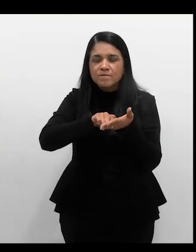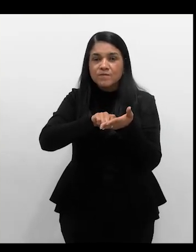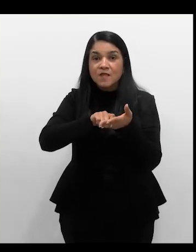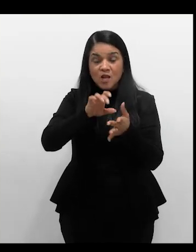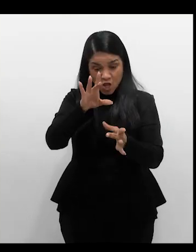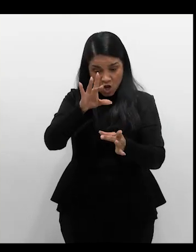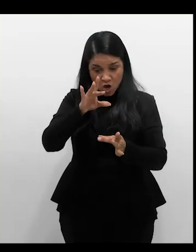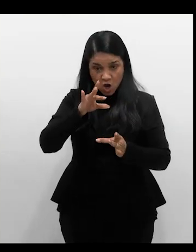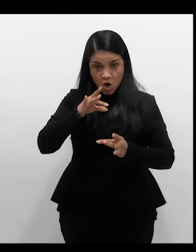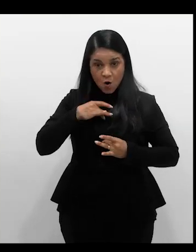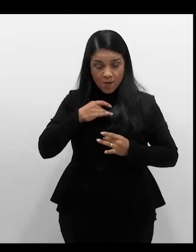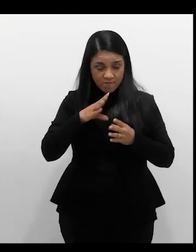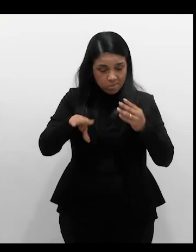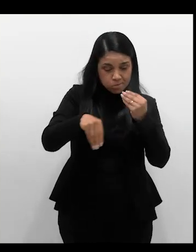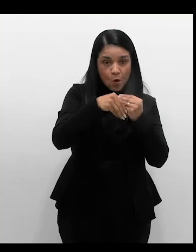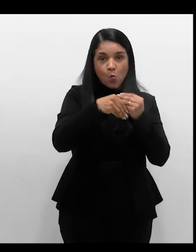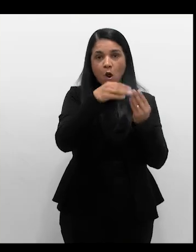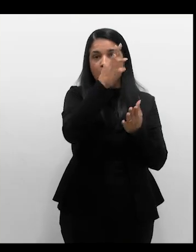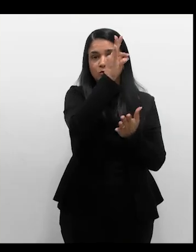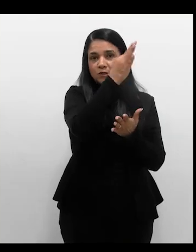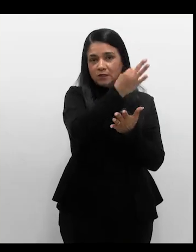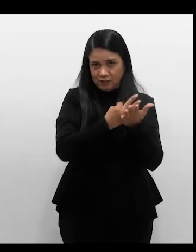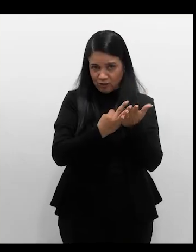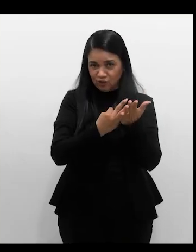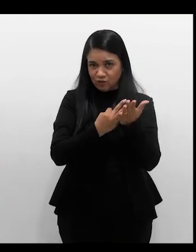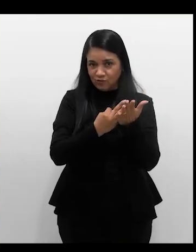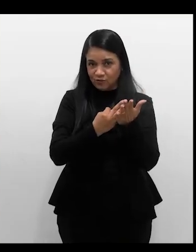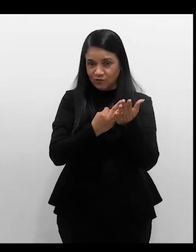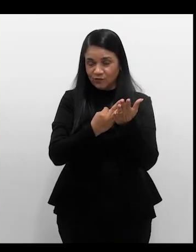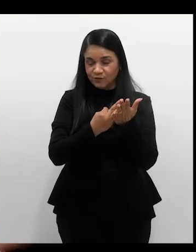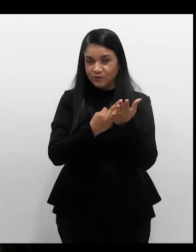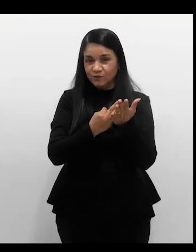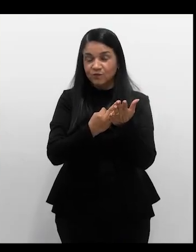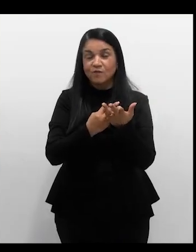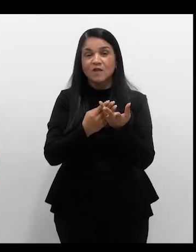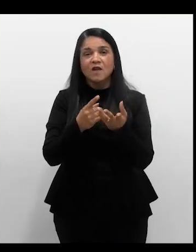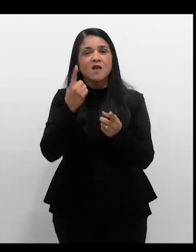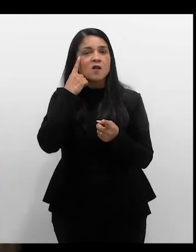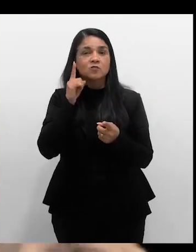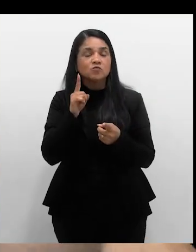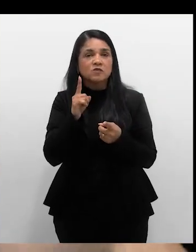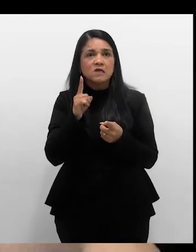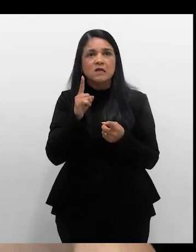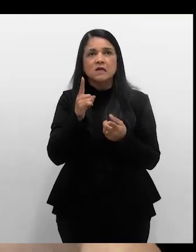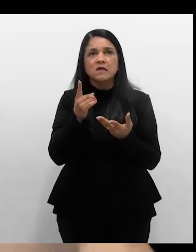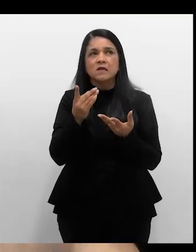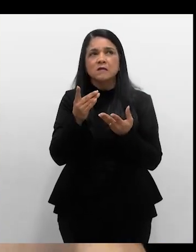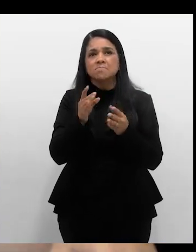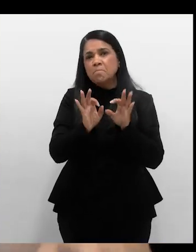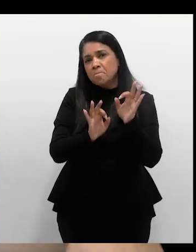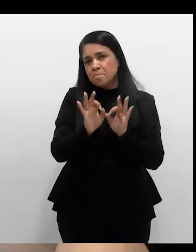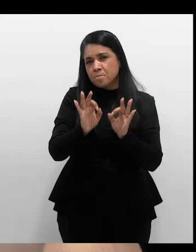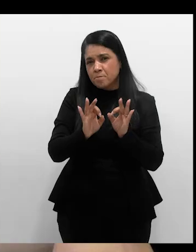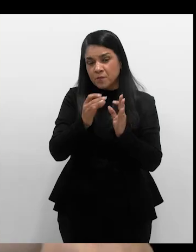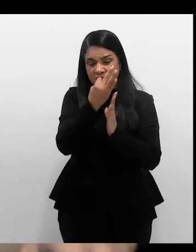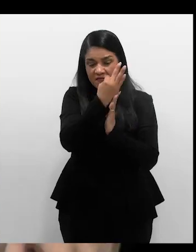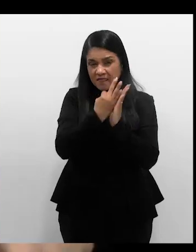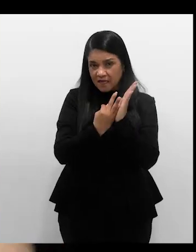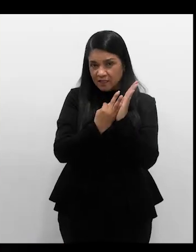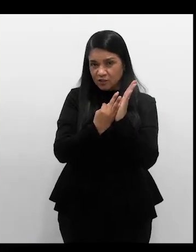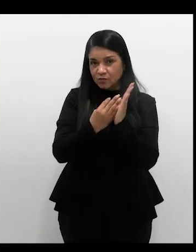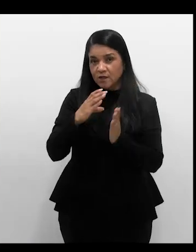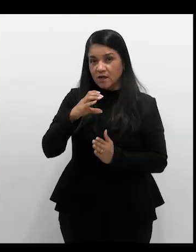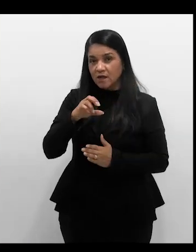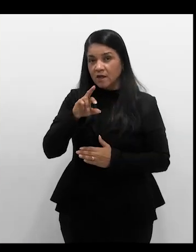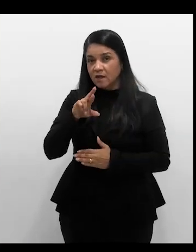Caco. E incorporava ao texto. Então, eu não sei de quando é esse